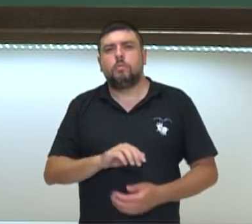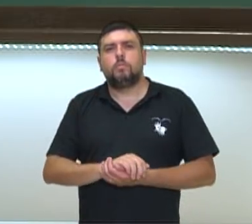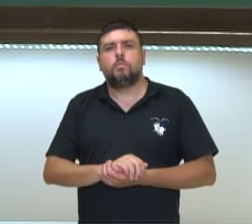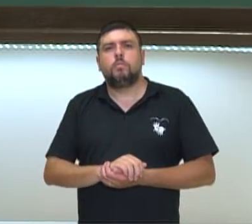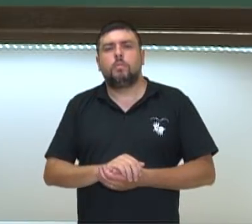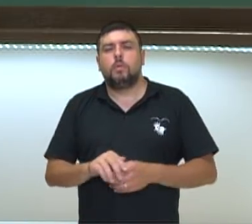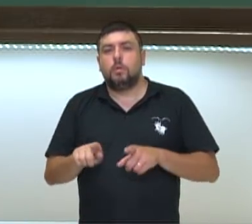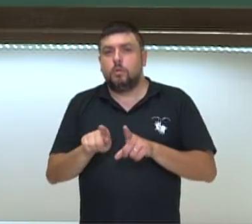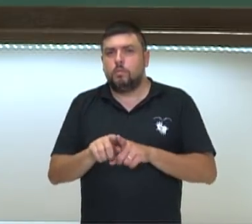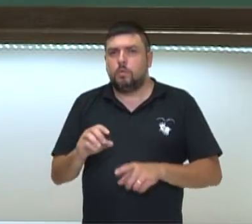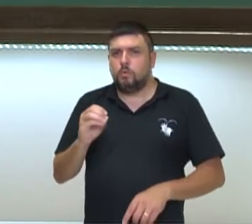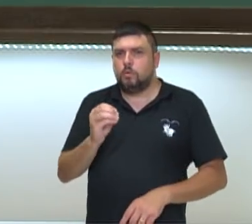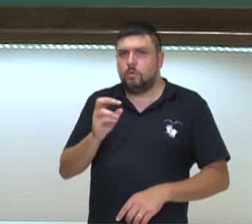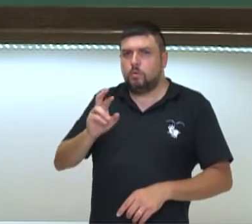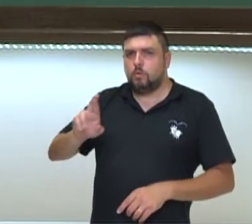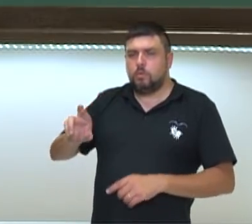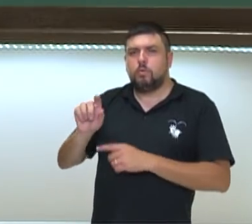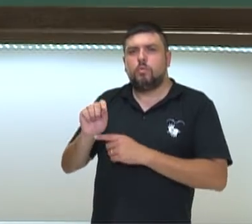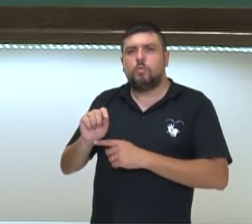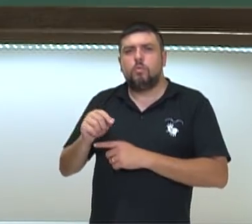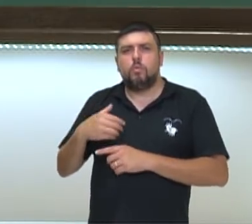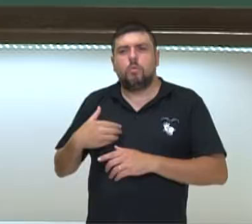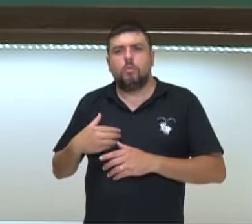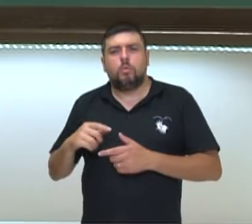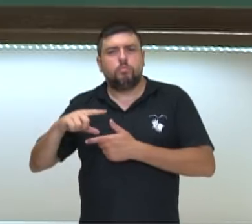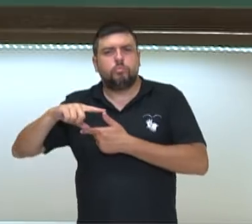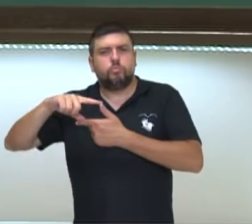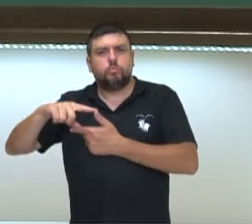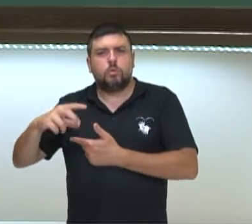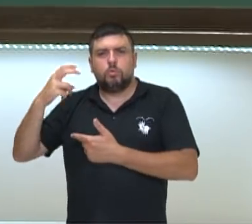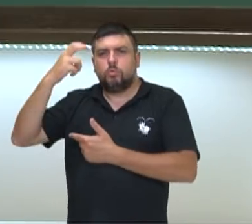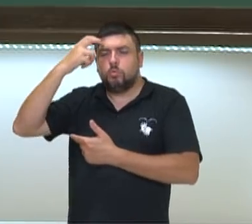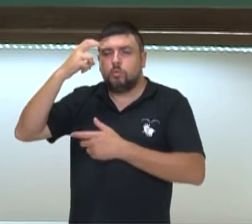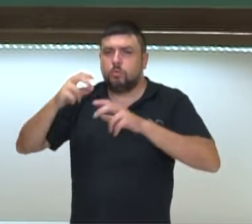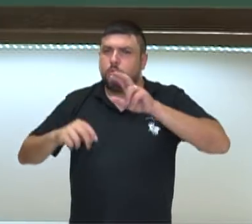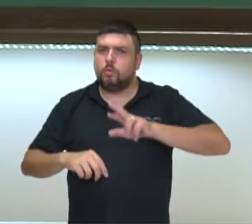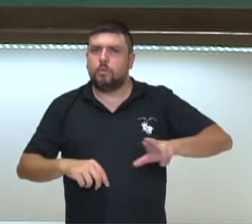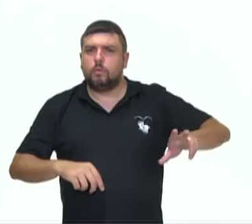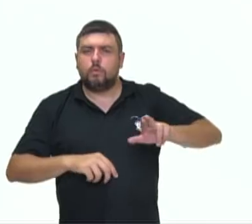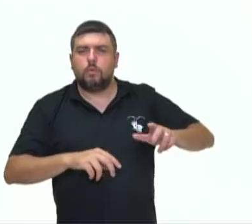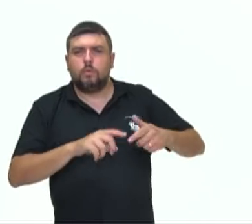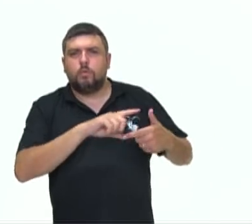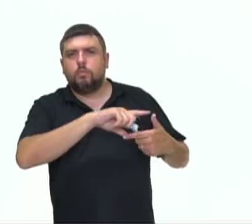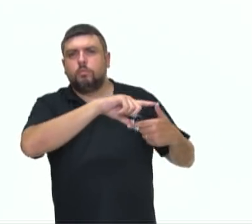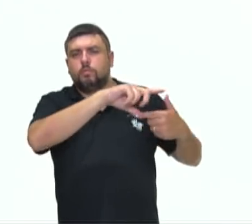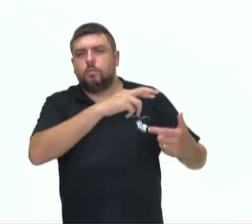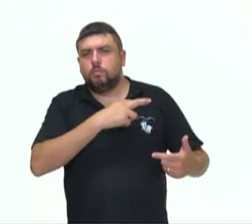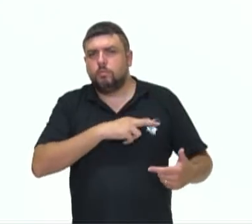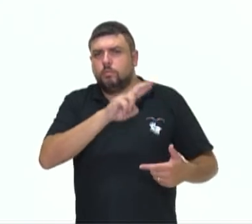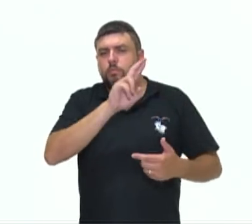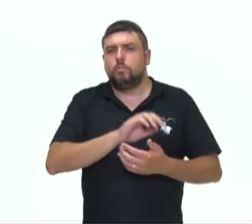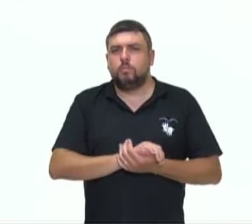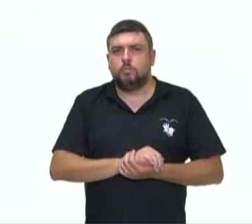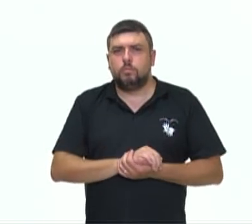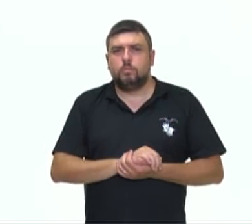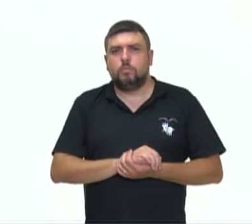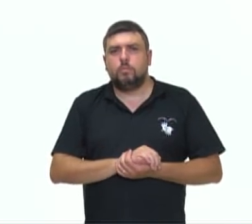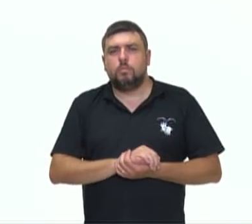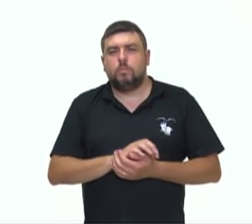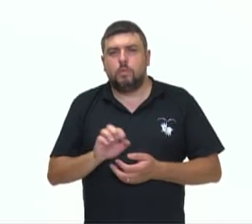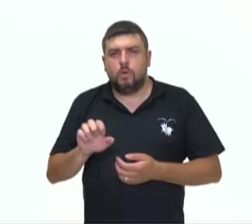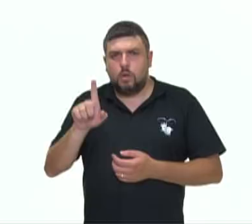tradição cultural, mas não à religião necessariamente. Então, podem ser compreendidos como a